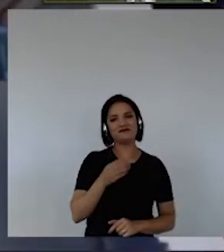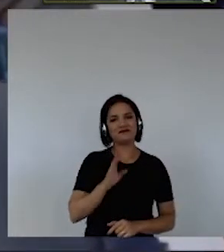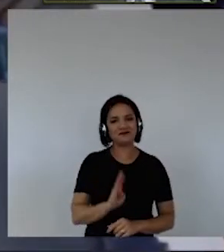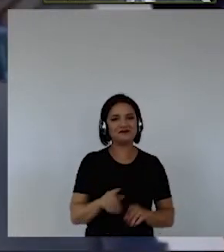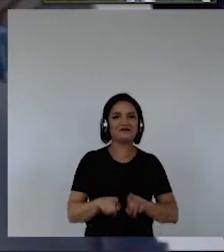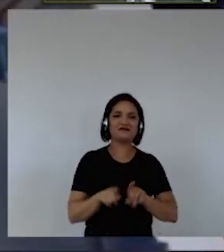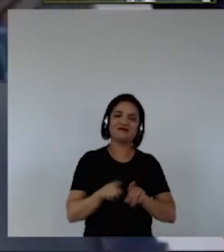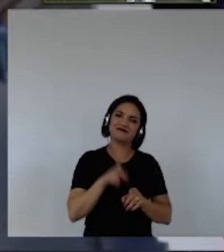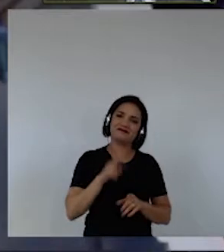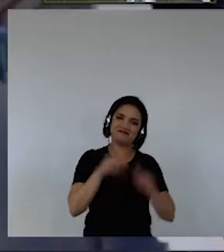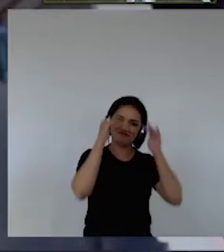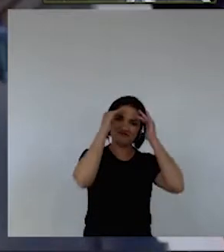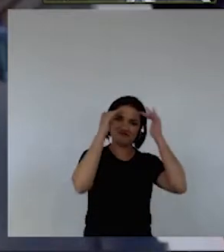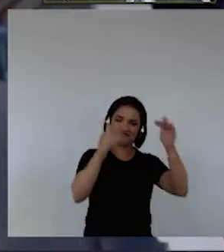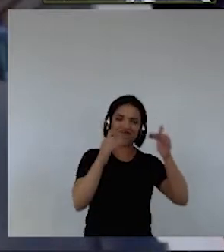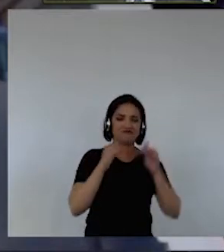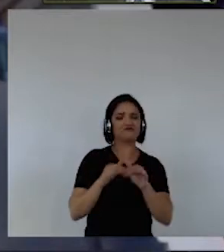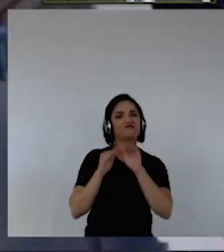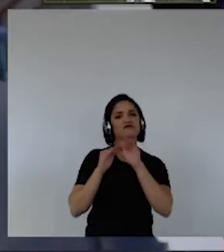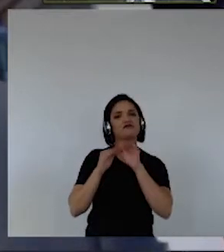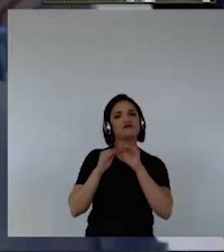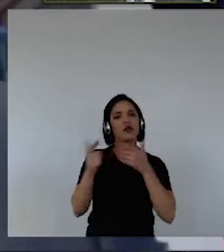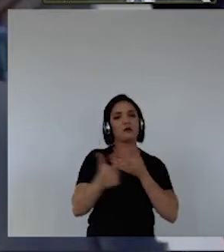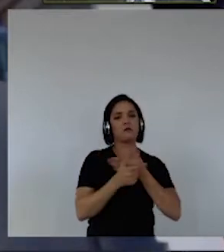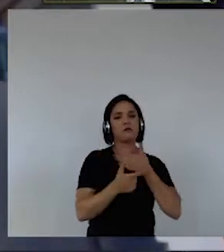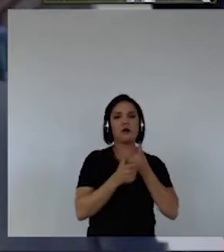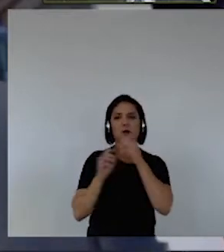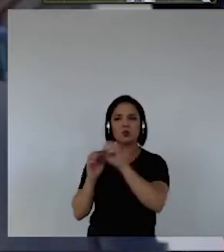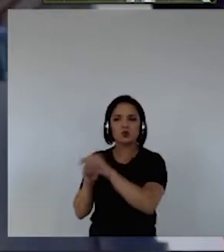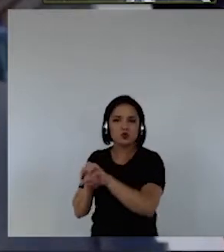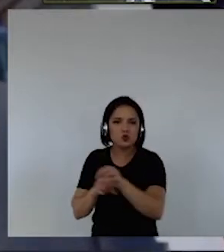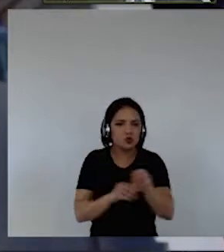seu dever de educar os advogados e